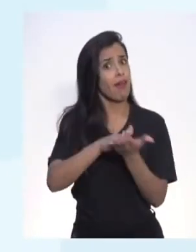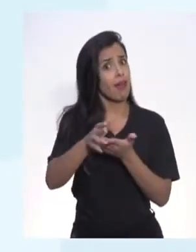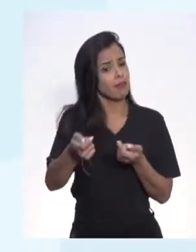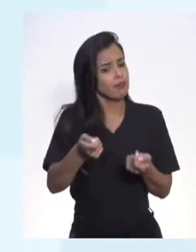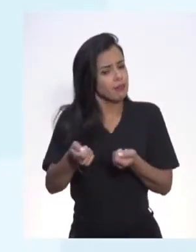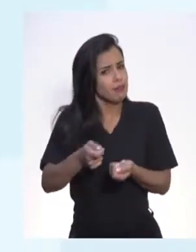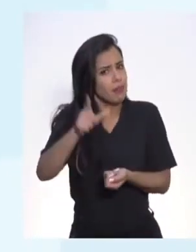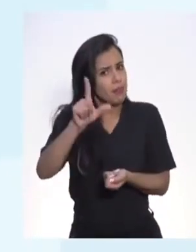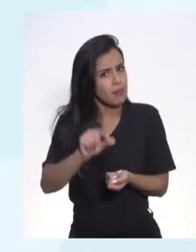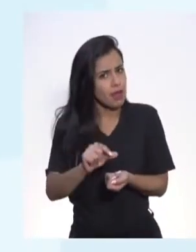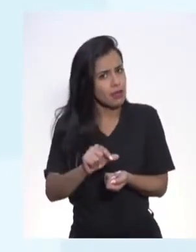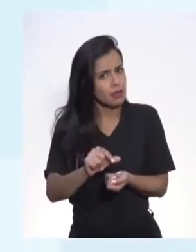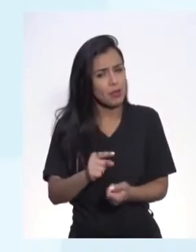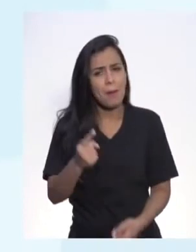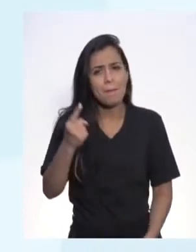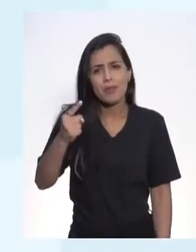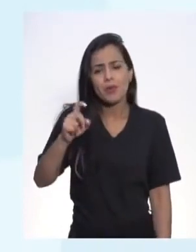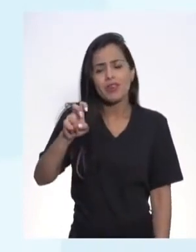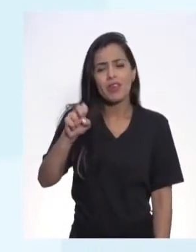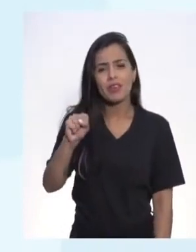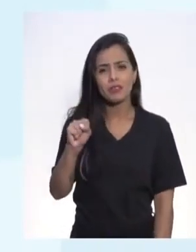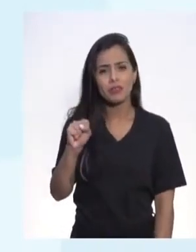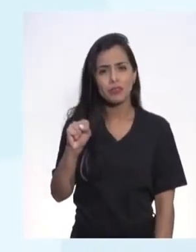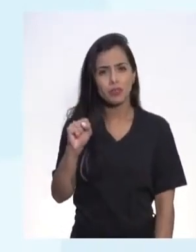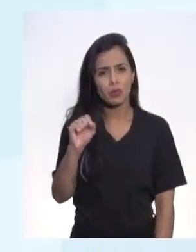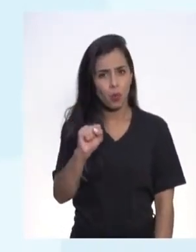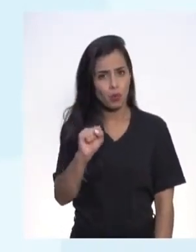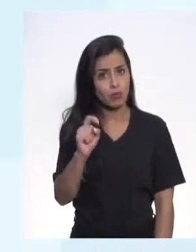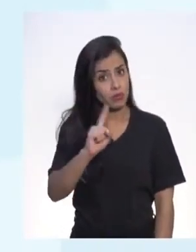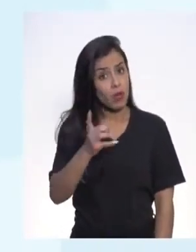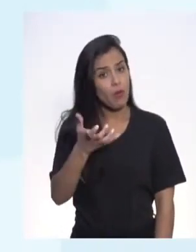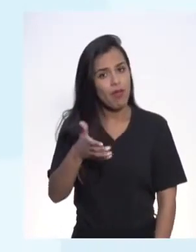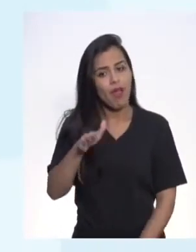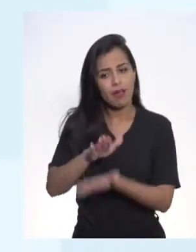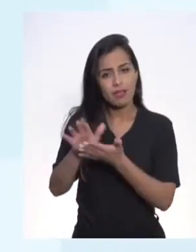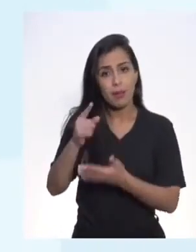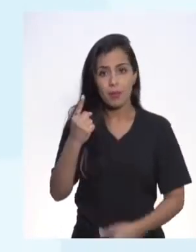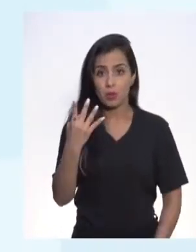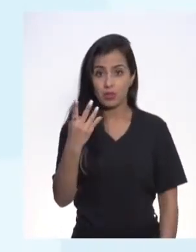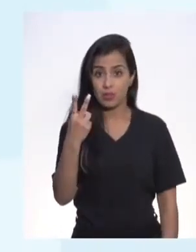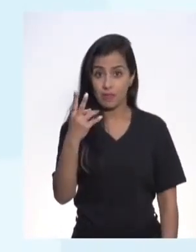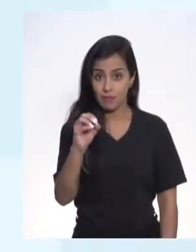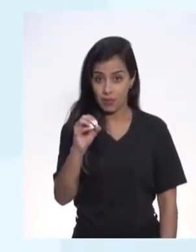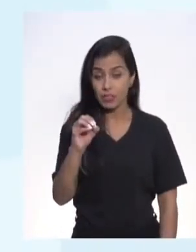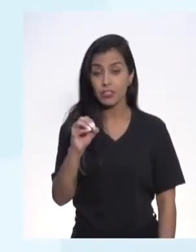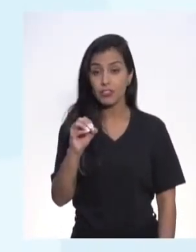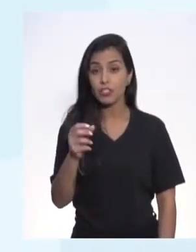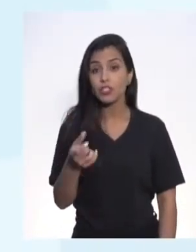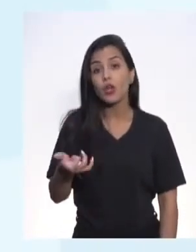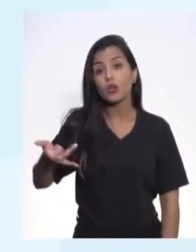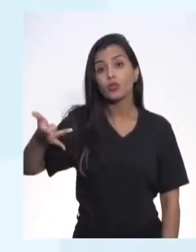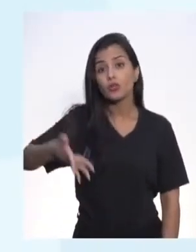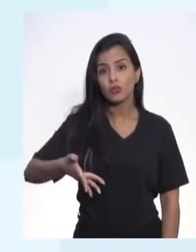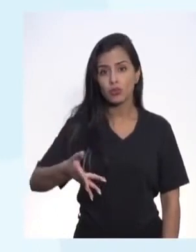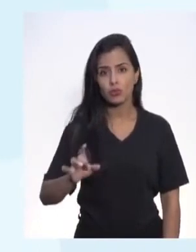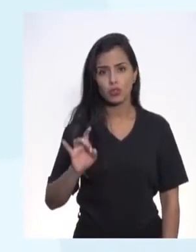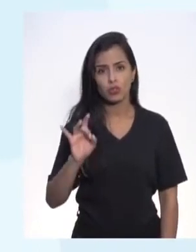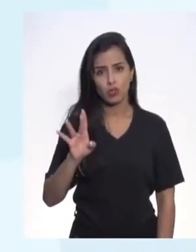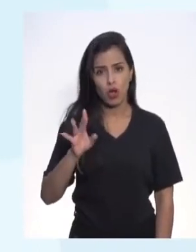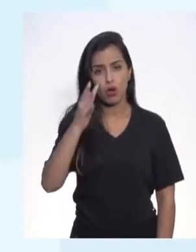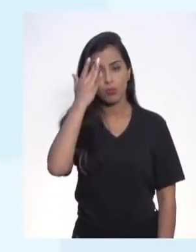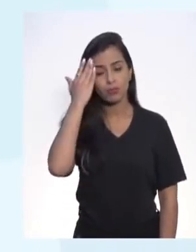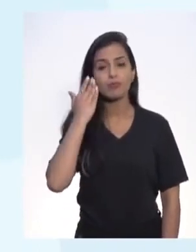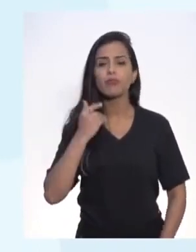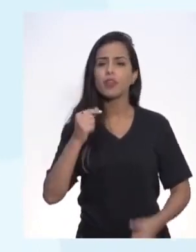gastar 1.568 nem 1.520. Ela quer gastar 1.420. Então, eu tinha que, na verdade, conferir o troco só do 1.420. Fiz